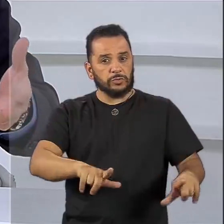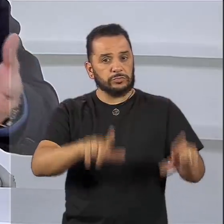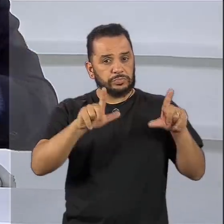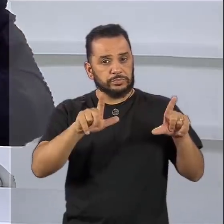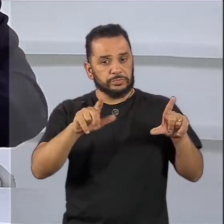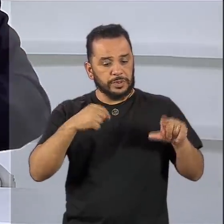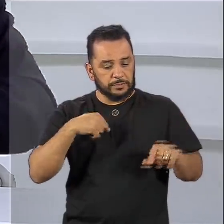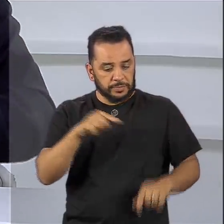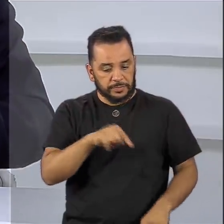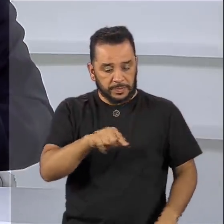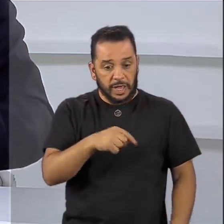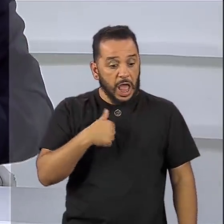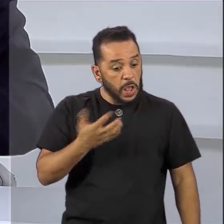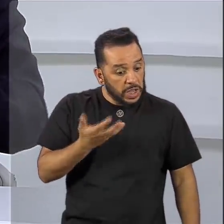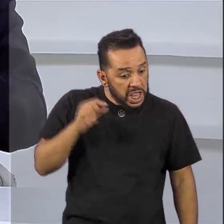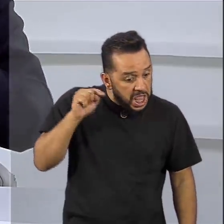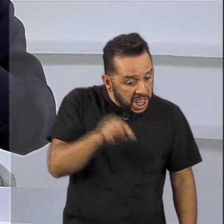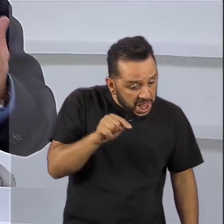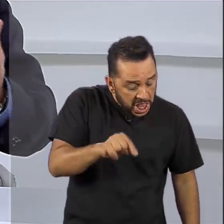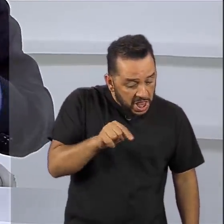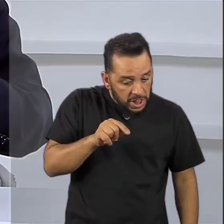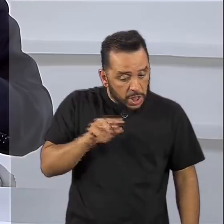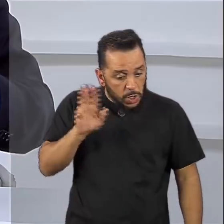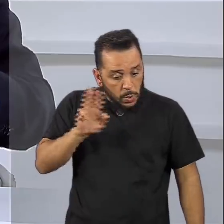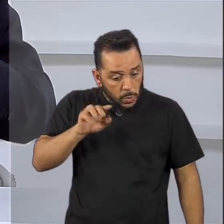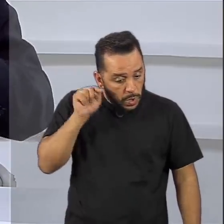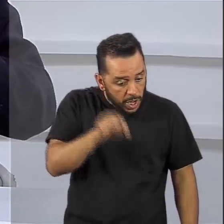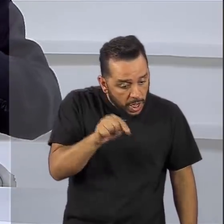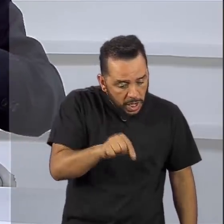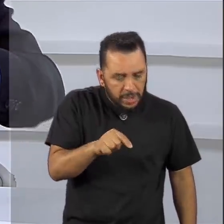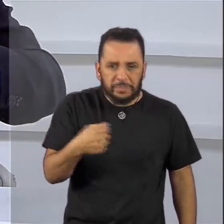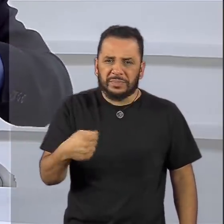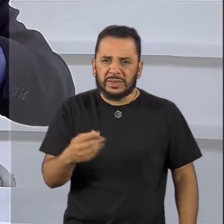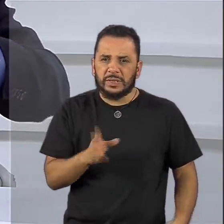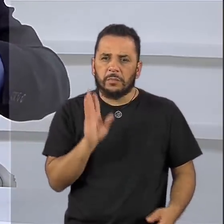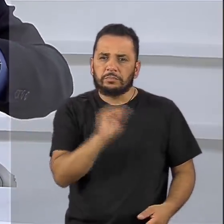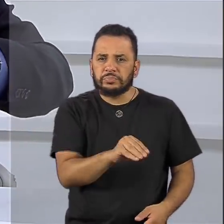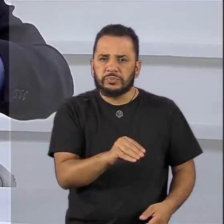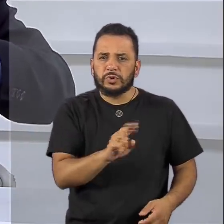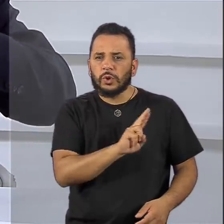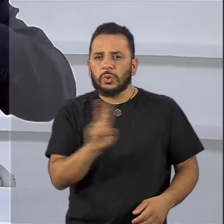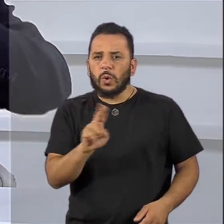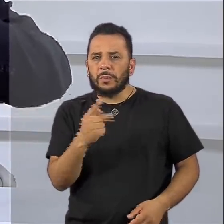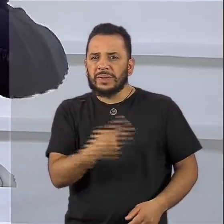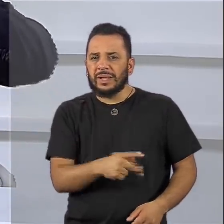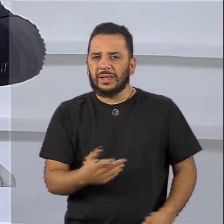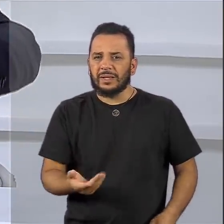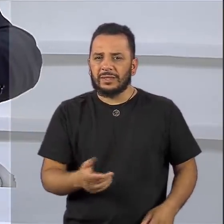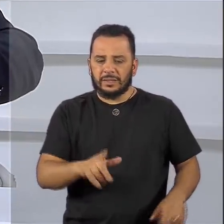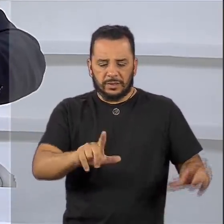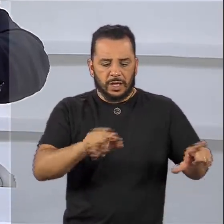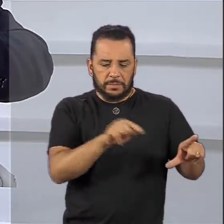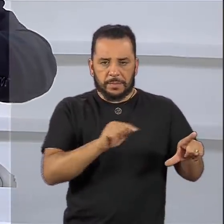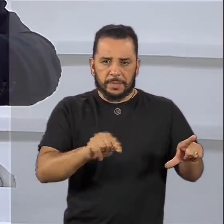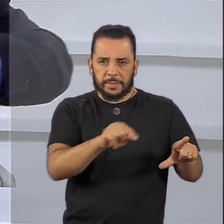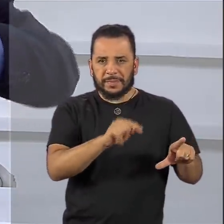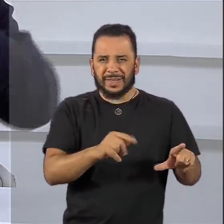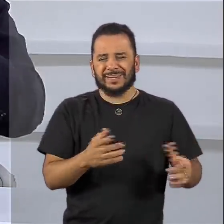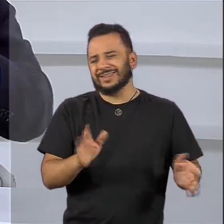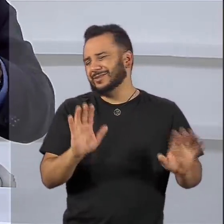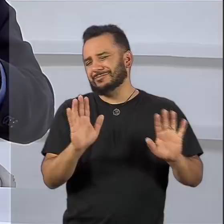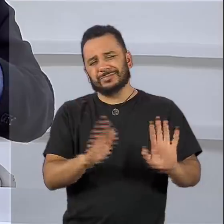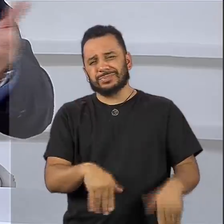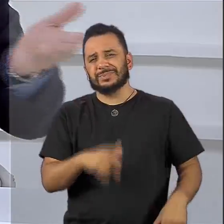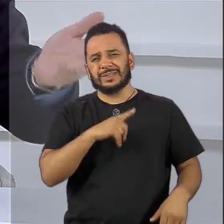cara do Lula ali e falar, nesse que eu vou votar. Isso não tem menor cabimento. O que me parece que, na realidade, o que se tenta fazer é esticar mesmo essa discussão,